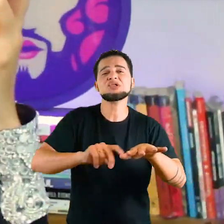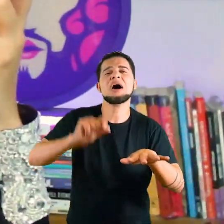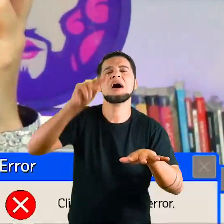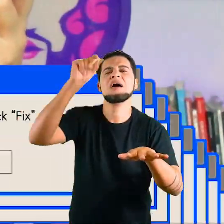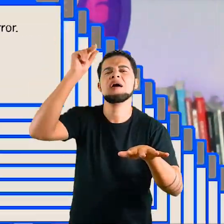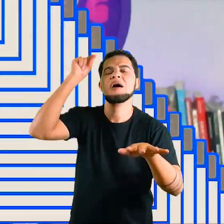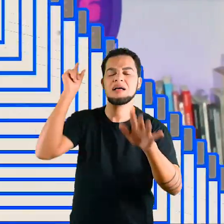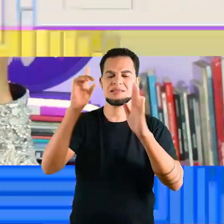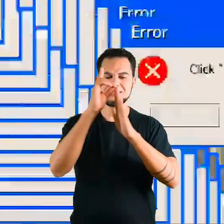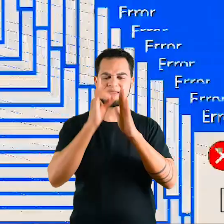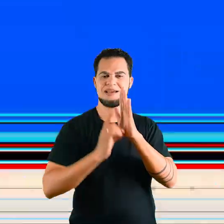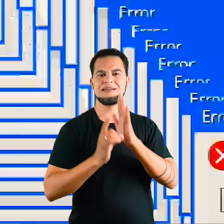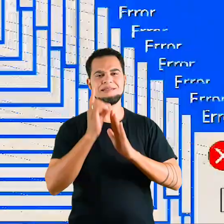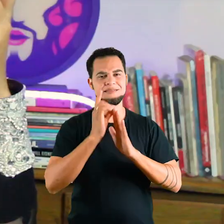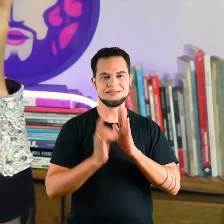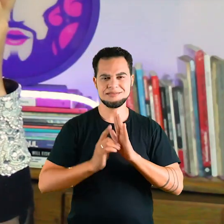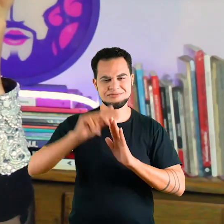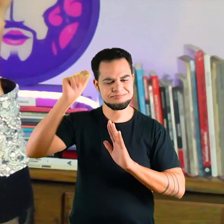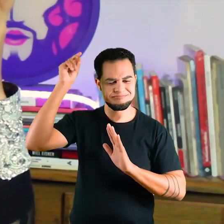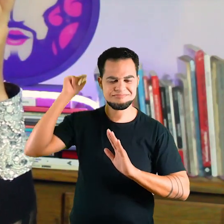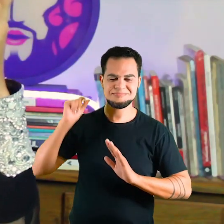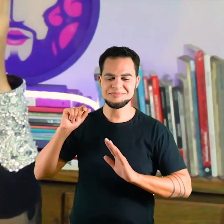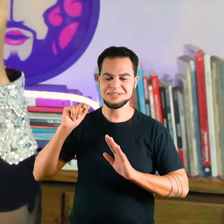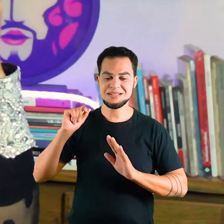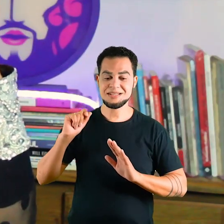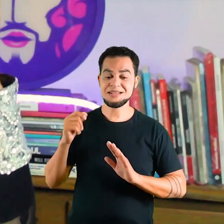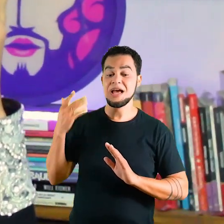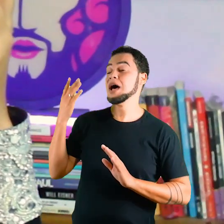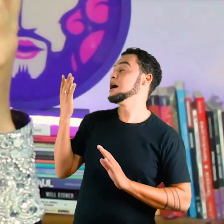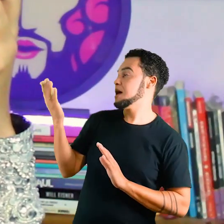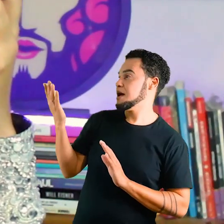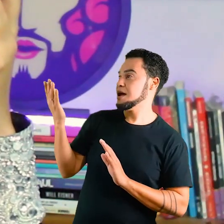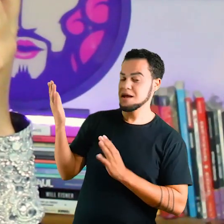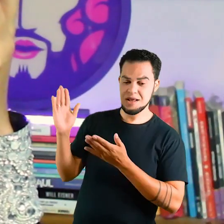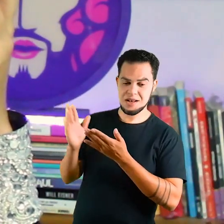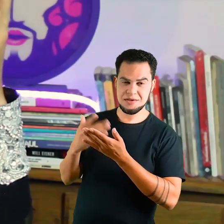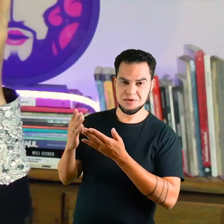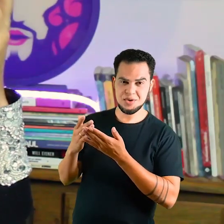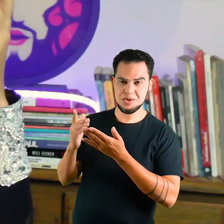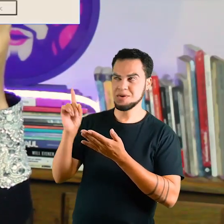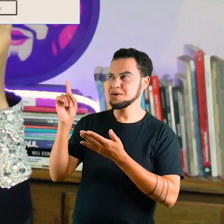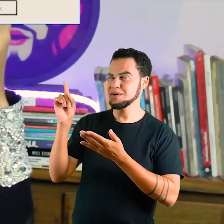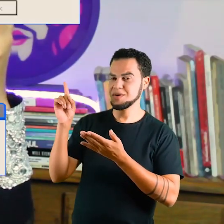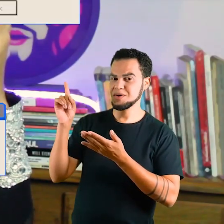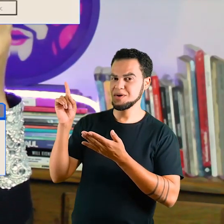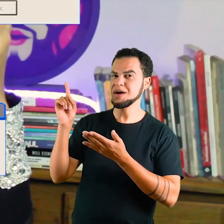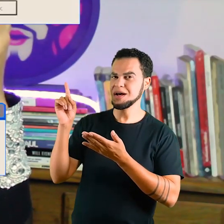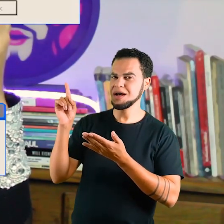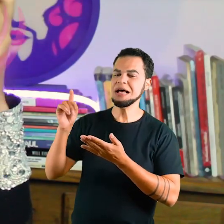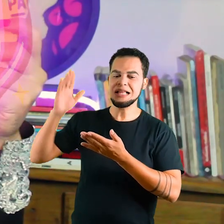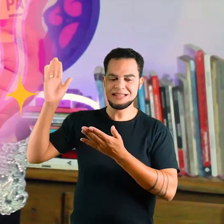Neste livro... Vamos lá de novo. Neste livro...